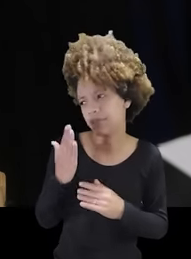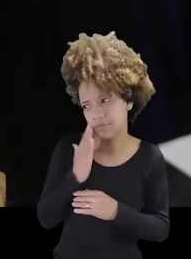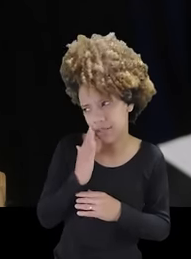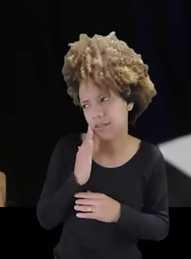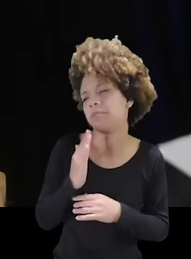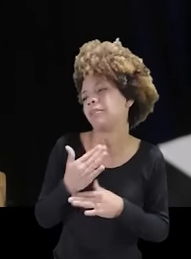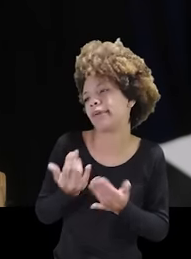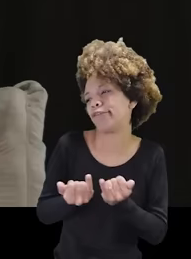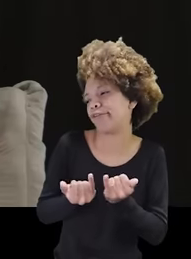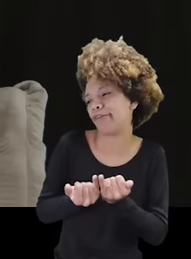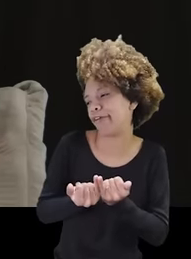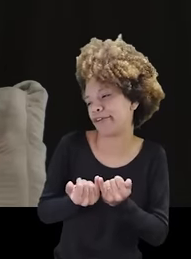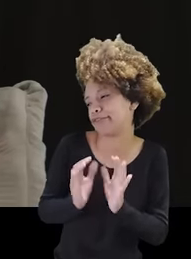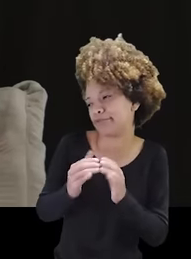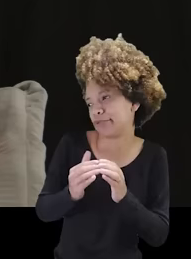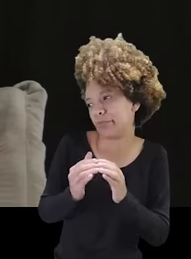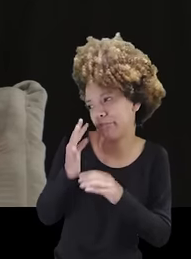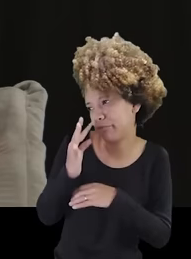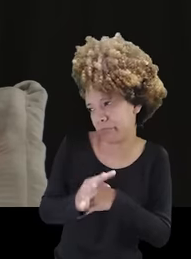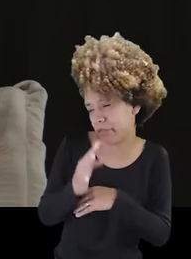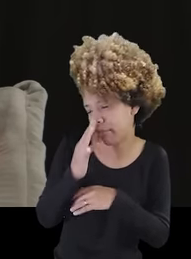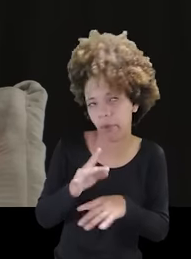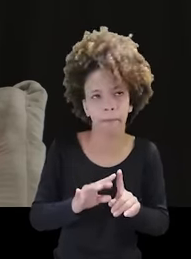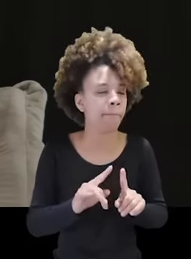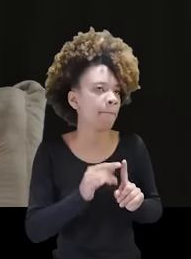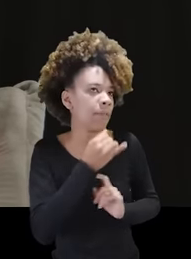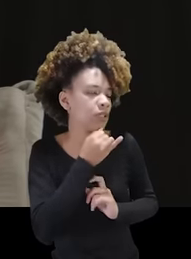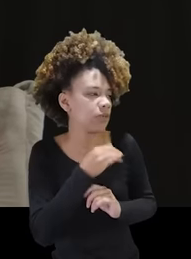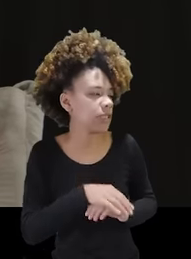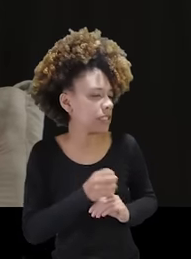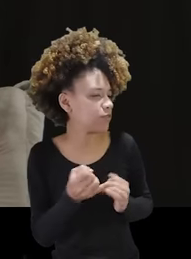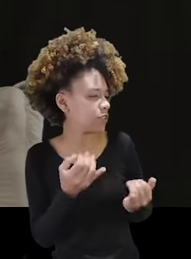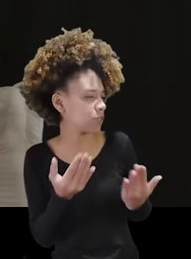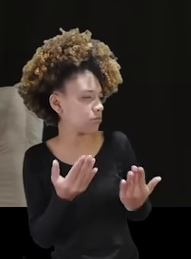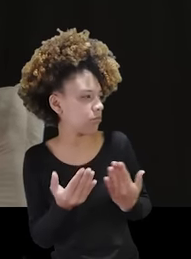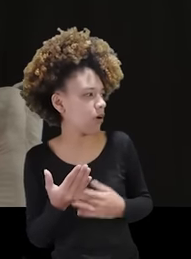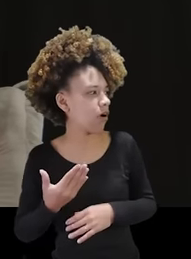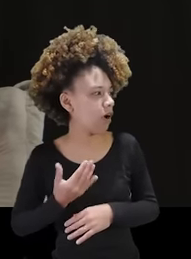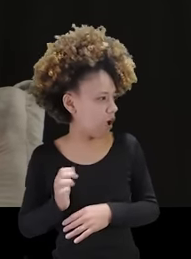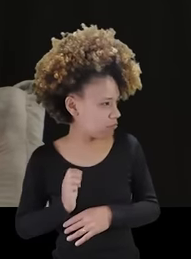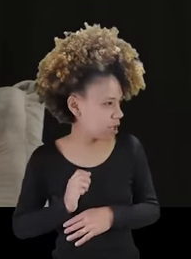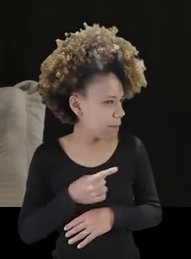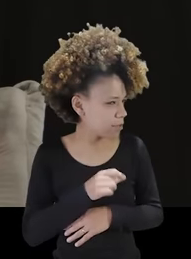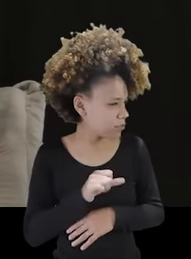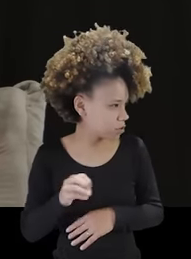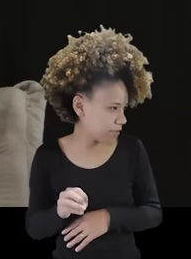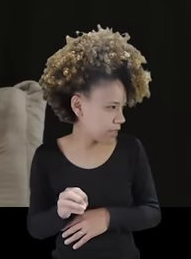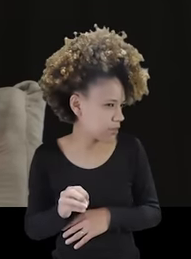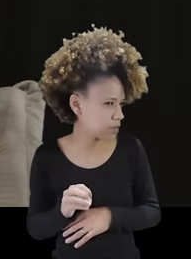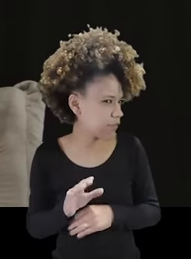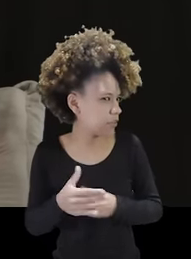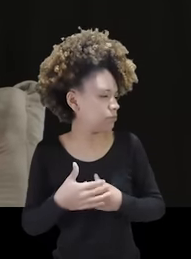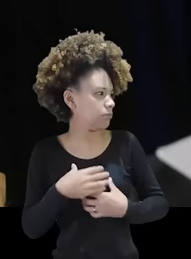sabem não ele sabe que é coisa de fenda se você chamar um cara assim por exemplo desconfiar que um cara é gay seria igual no Brasil dos anos 90 assim